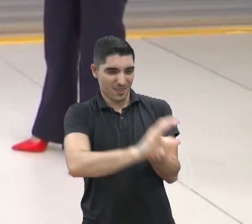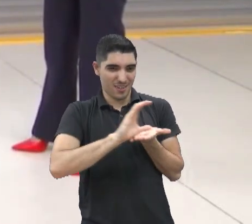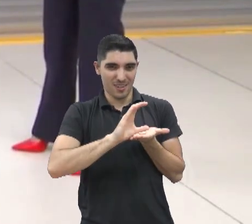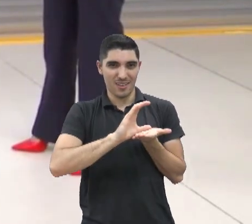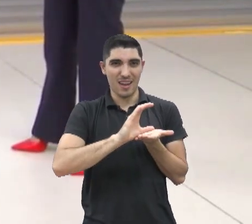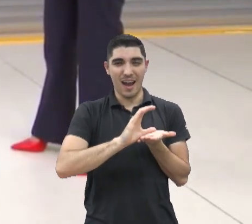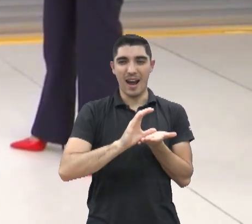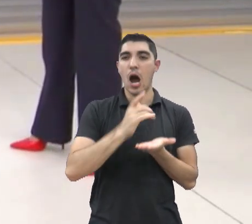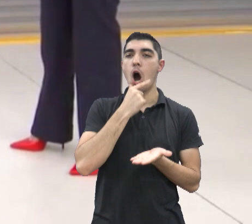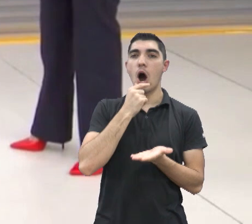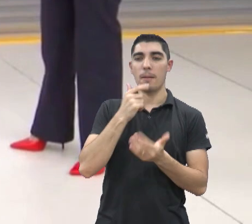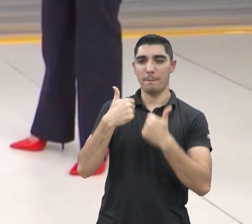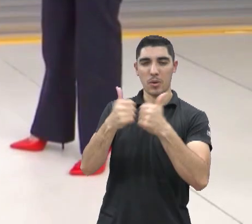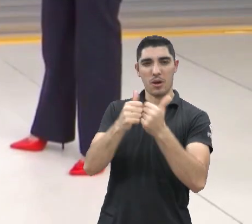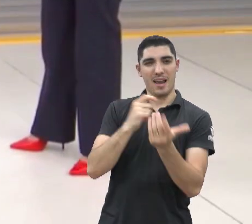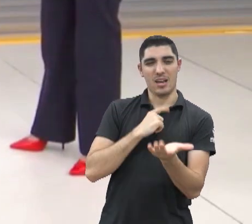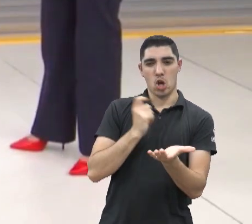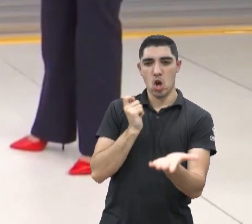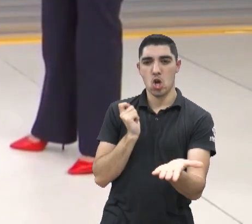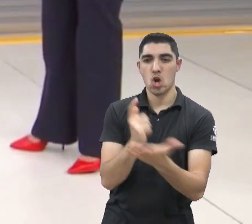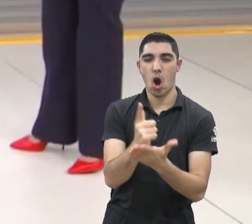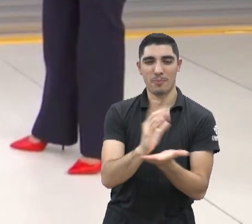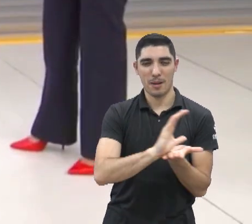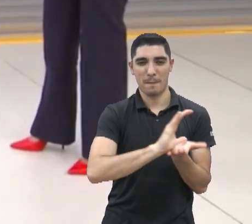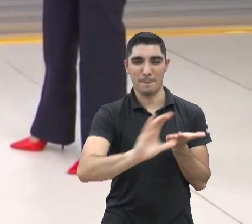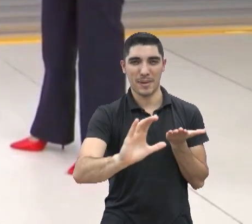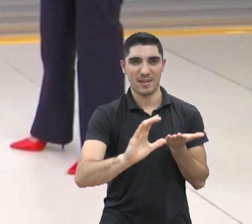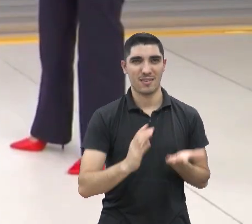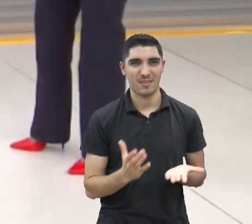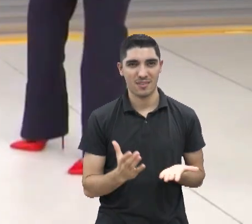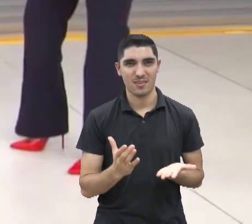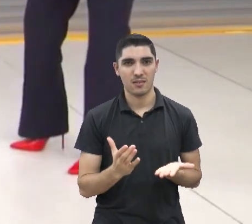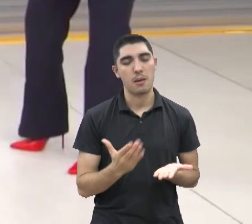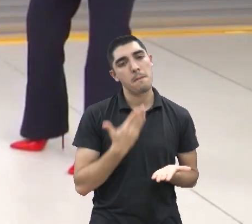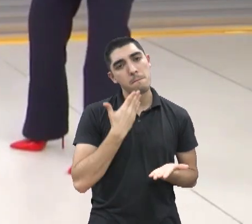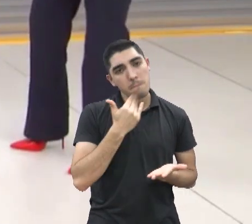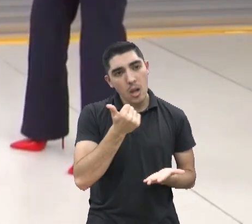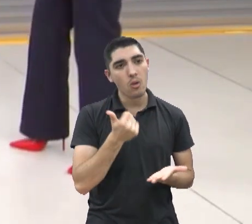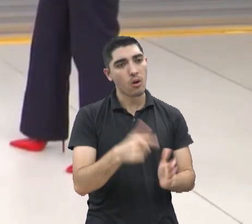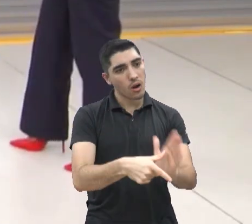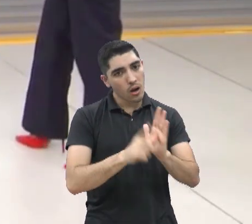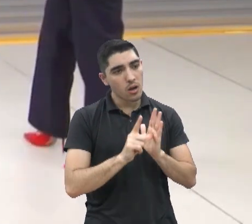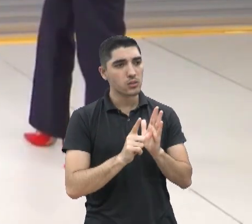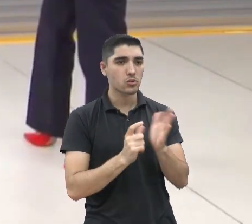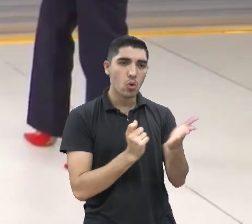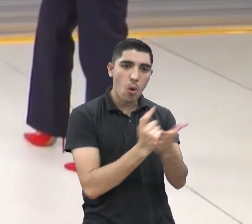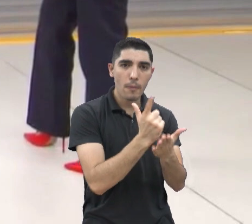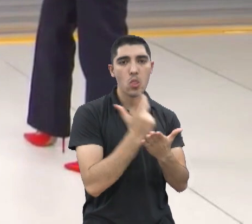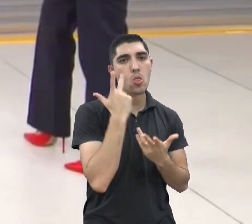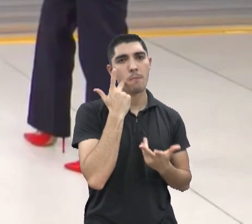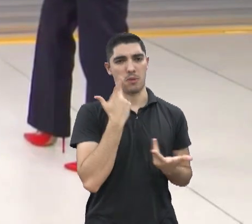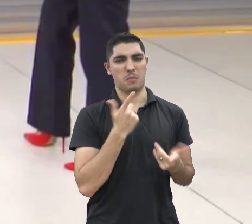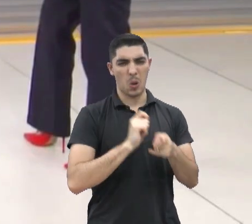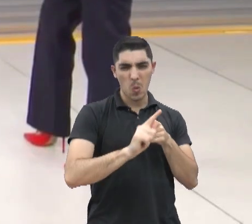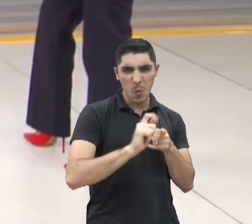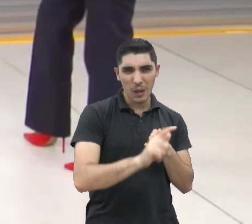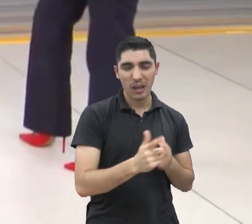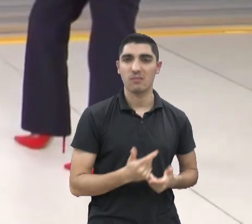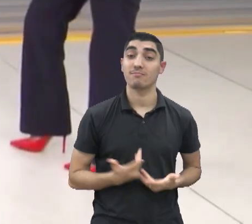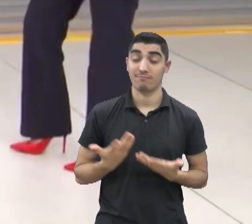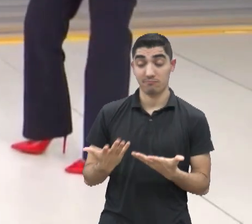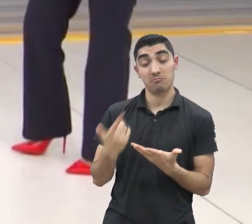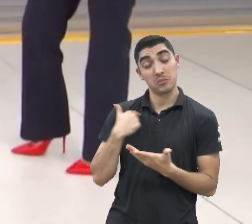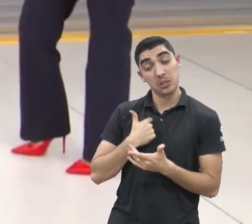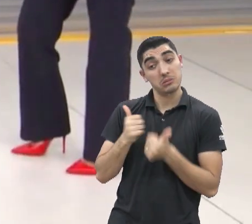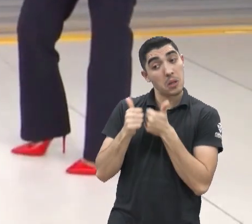ônibus, para comprar o ônibus, sendo que de qualquer outra forma poderia ter um financiamento, poderia ter não sei o que lá. Isso. Vamos acompanhar, 24